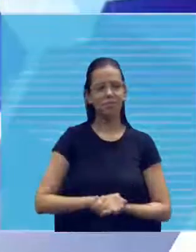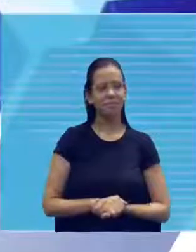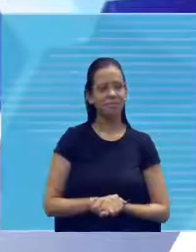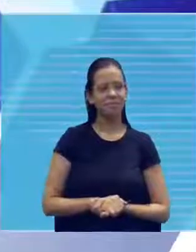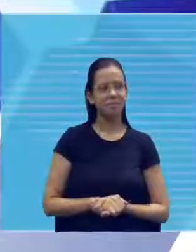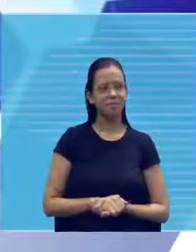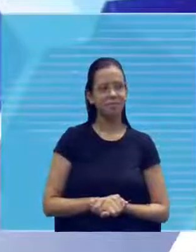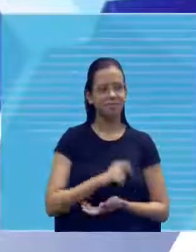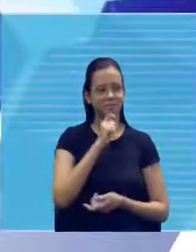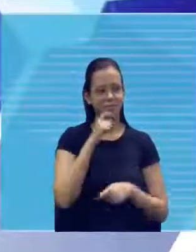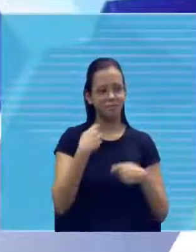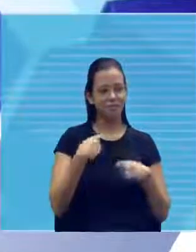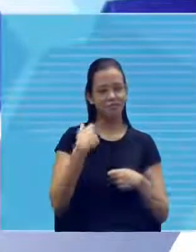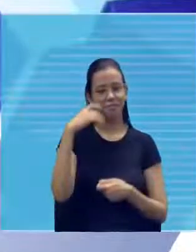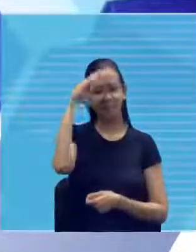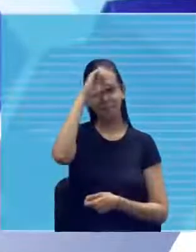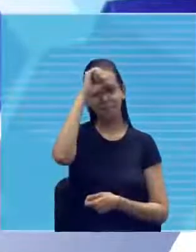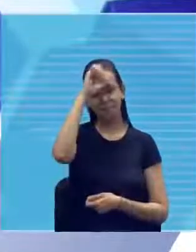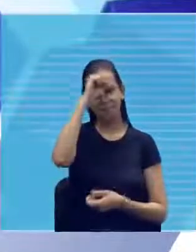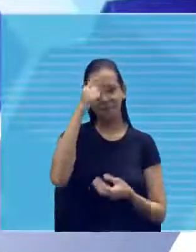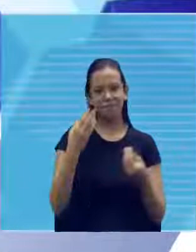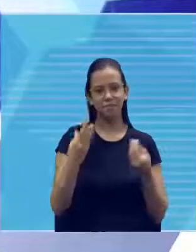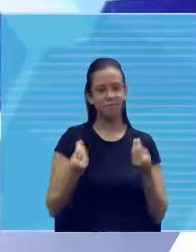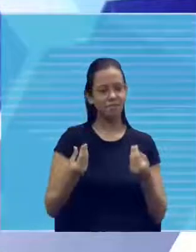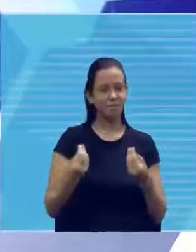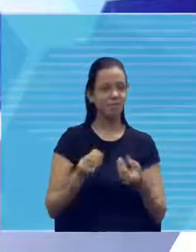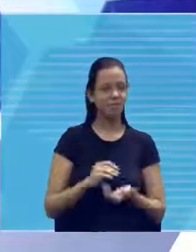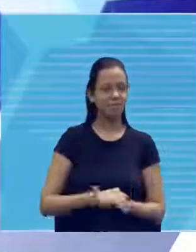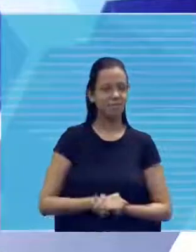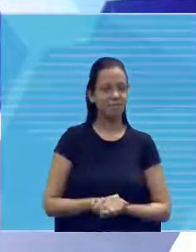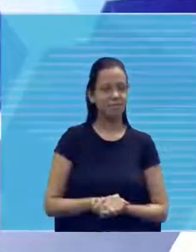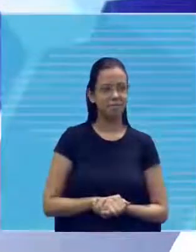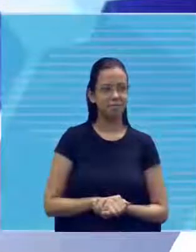Ainda precisa aprender muito. Ainda precisa aprender muito.